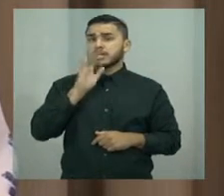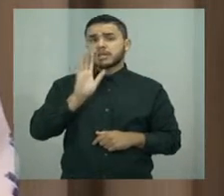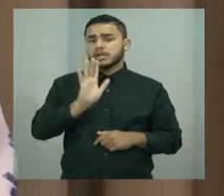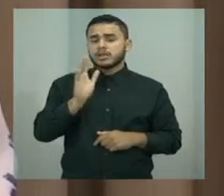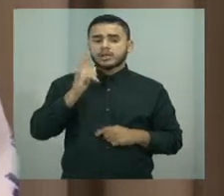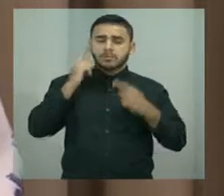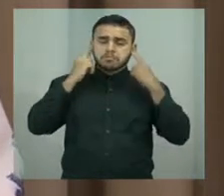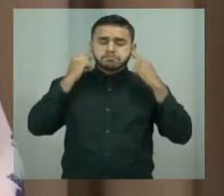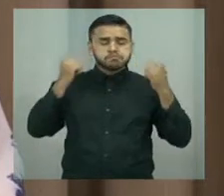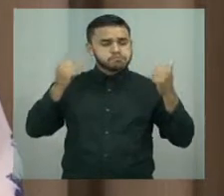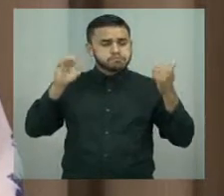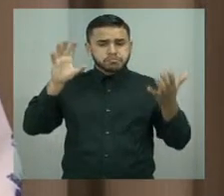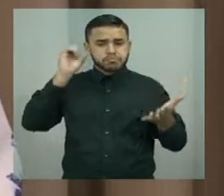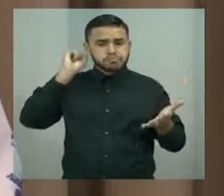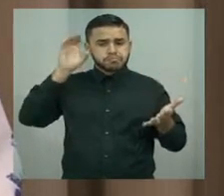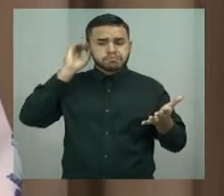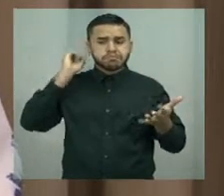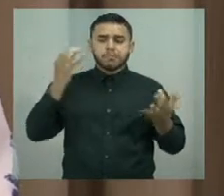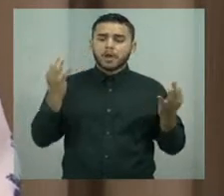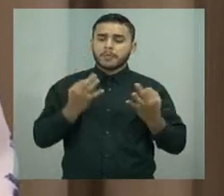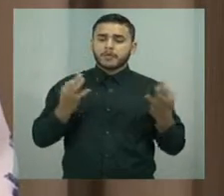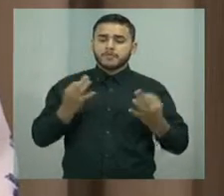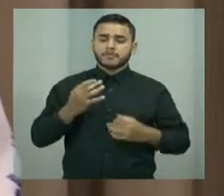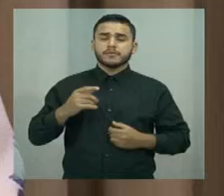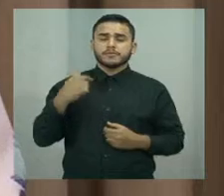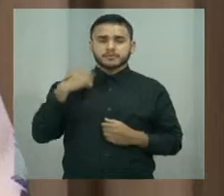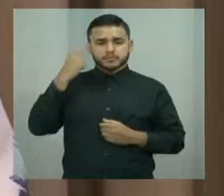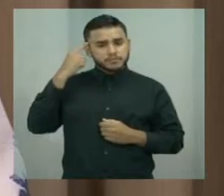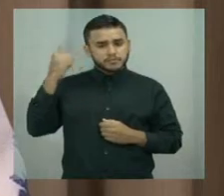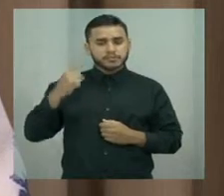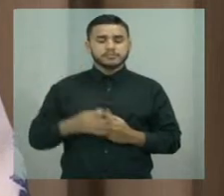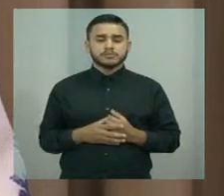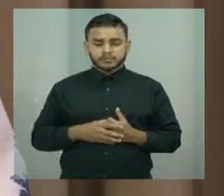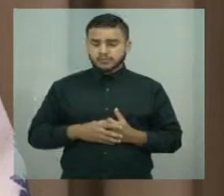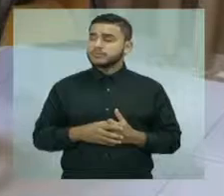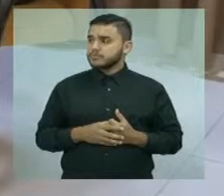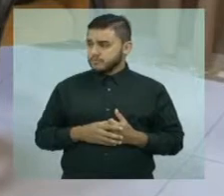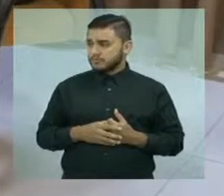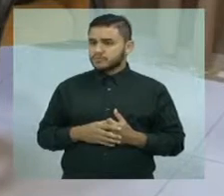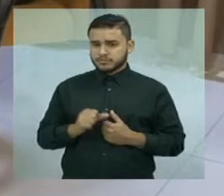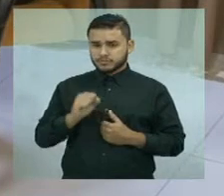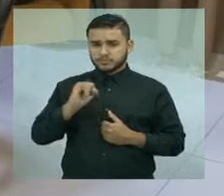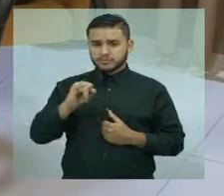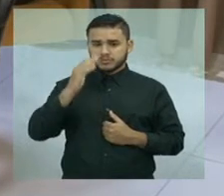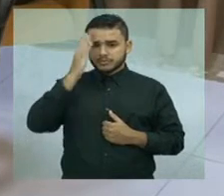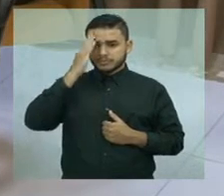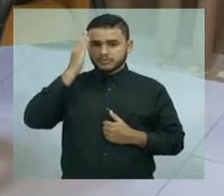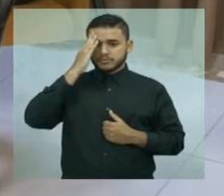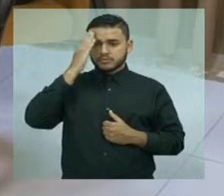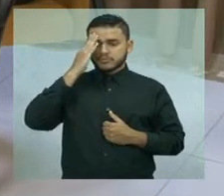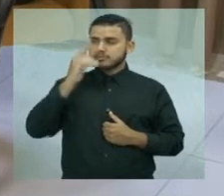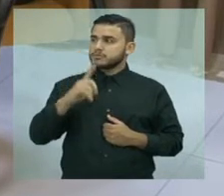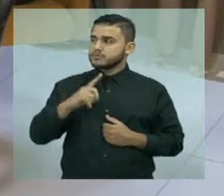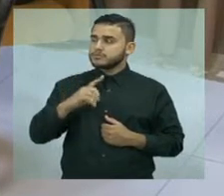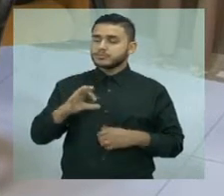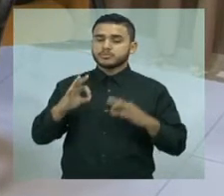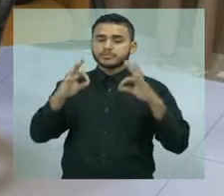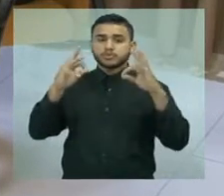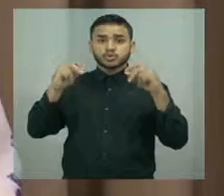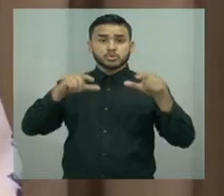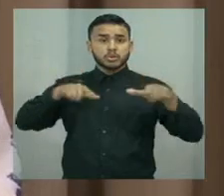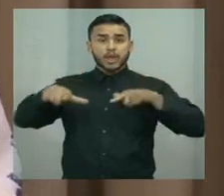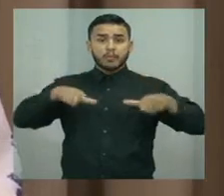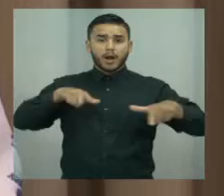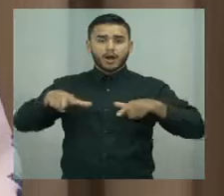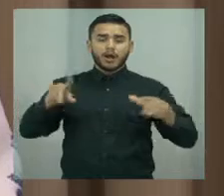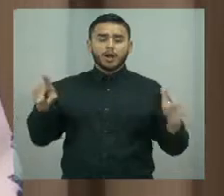minha audição é maravilhosa, então vamos sempre procurar o otorrino. E se você se expõe ao ruído, mesmo que não seja de forma trabalhista,